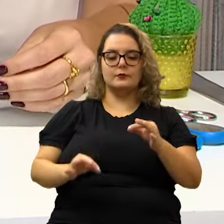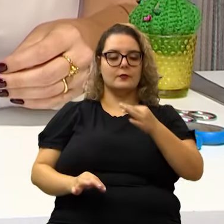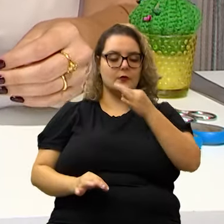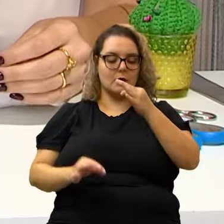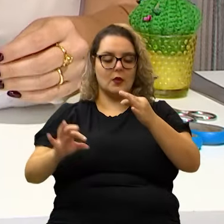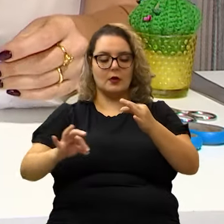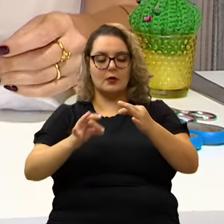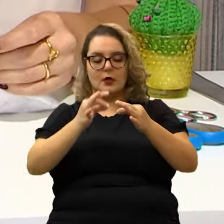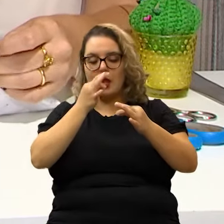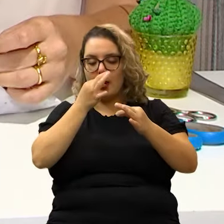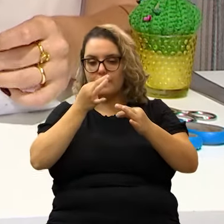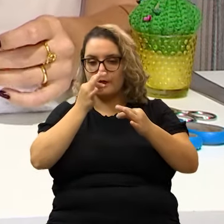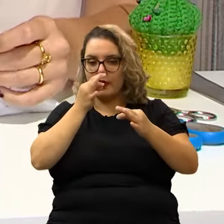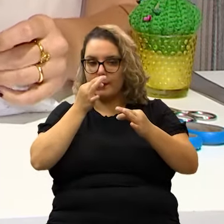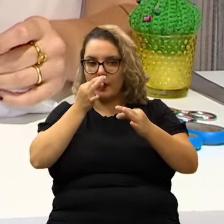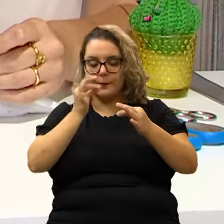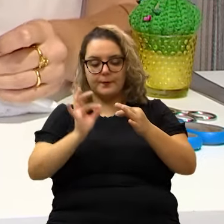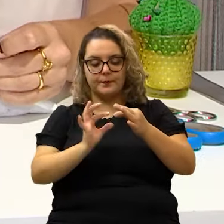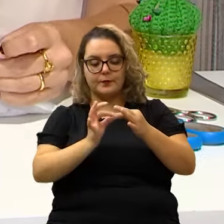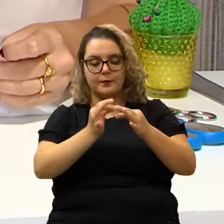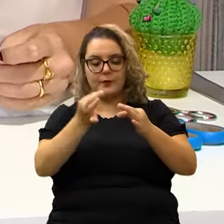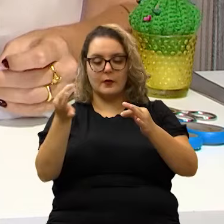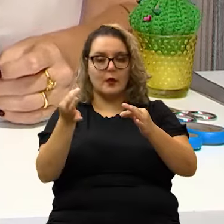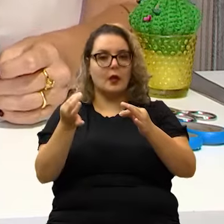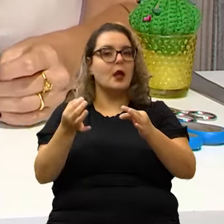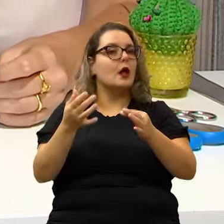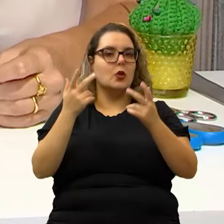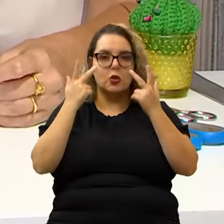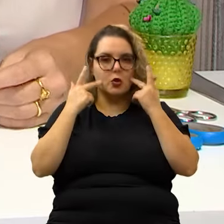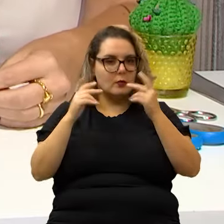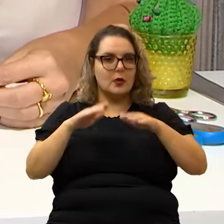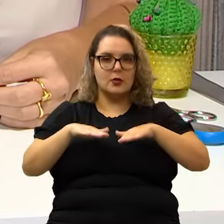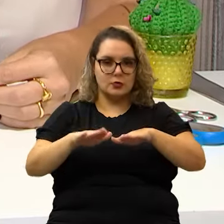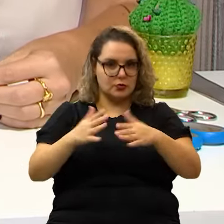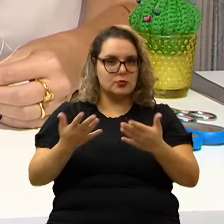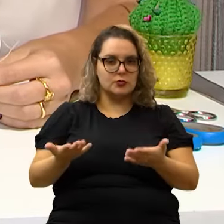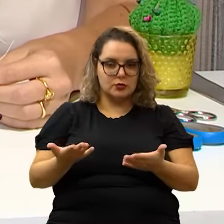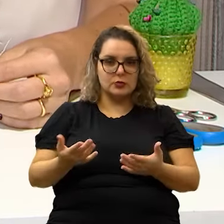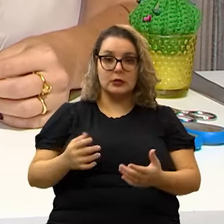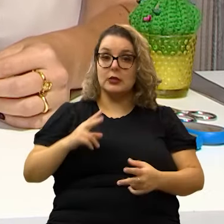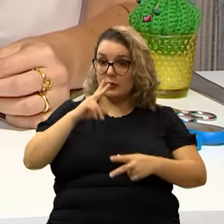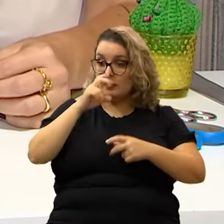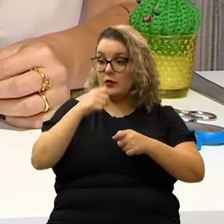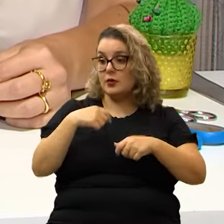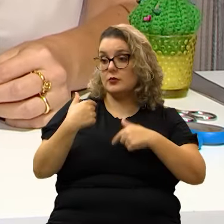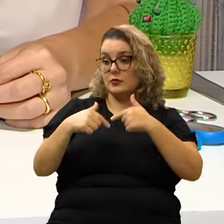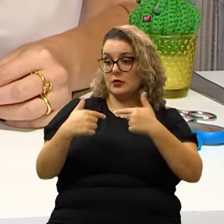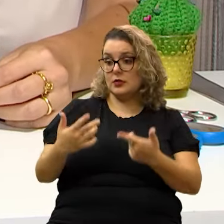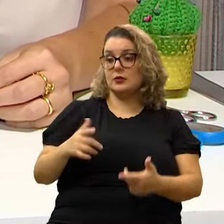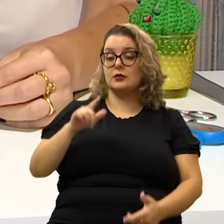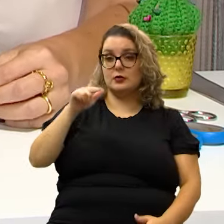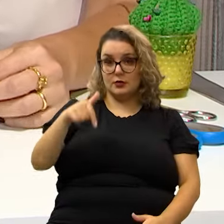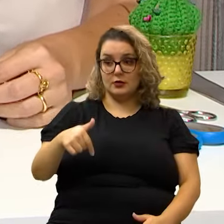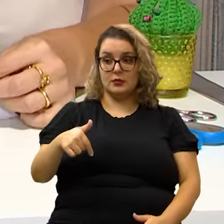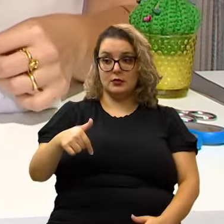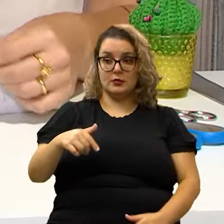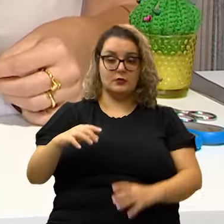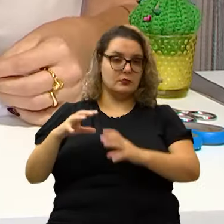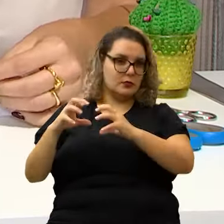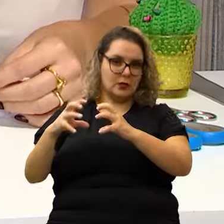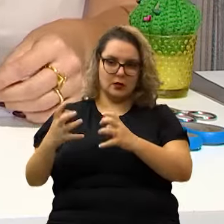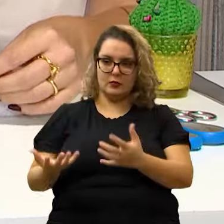a linha na agulha, linha de costura normal. E aqui eu estou trabalhando com uma linha bem resistente, né, porque como a gente vai trabalhar depois